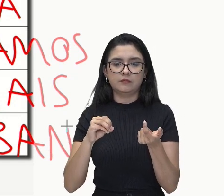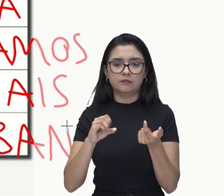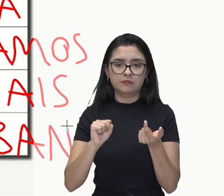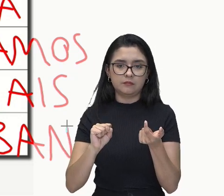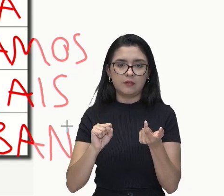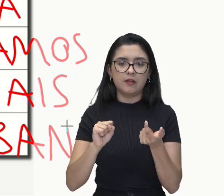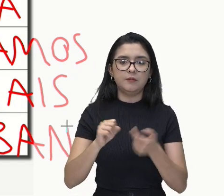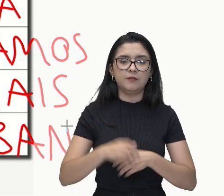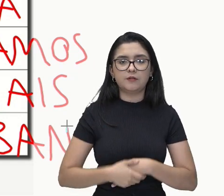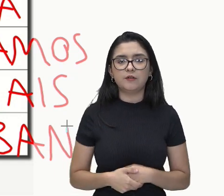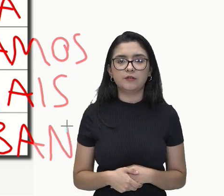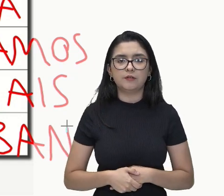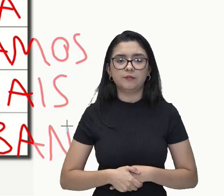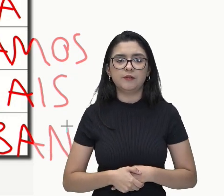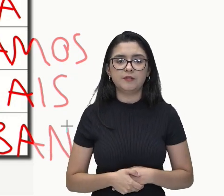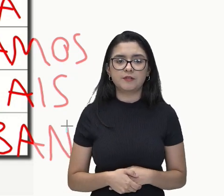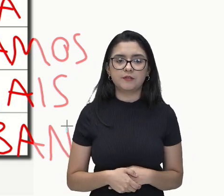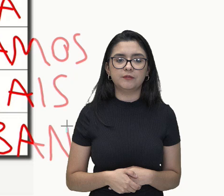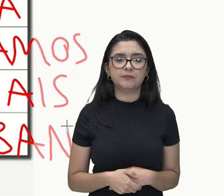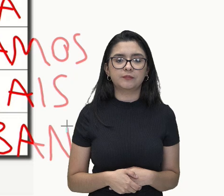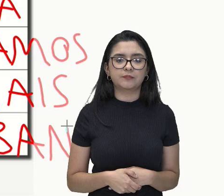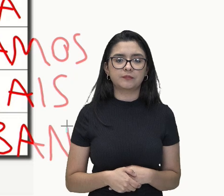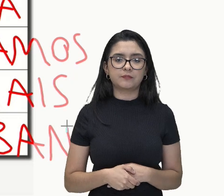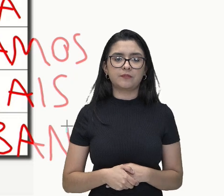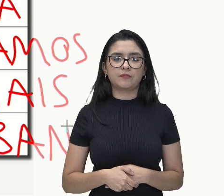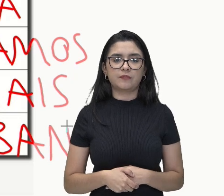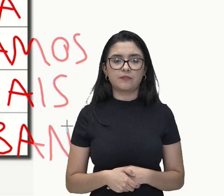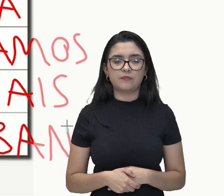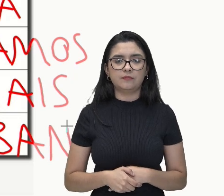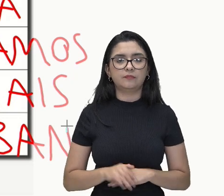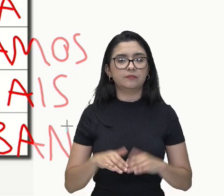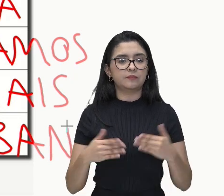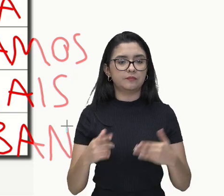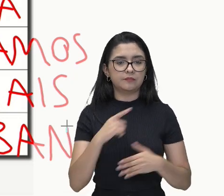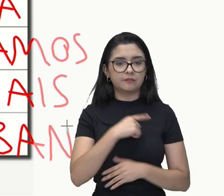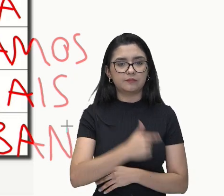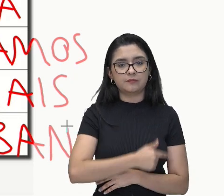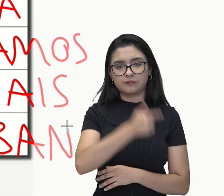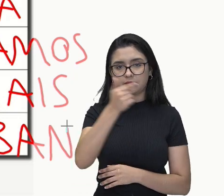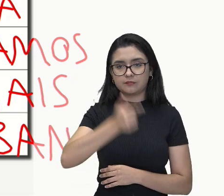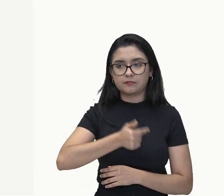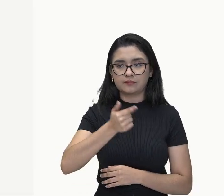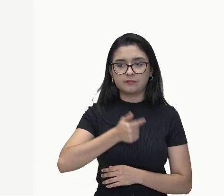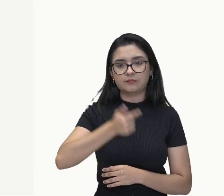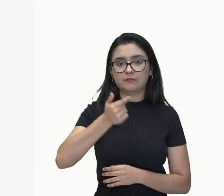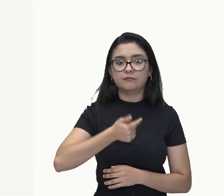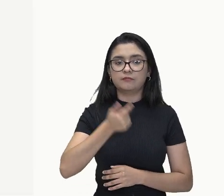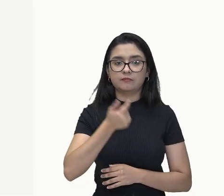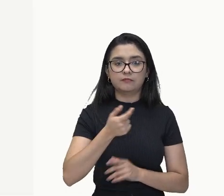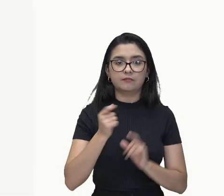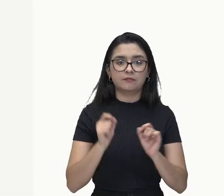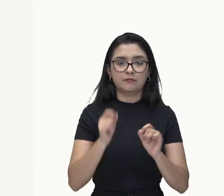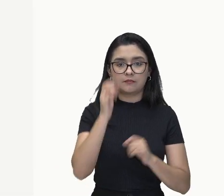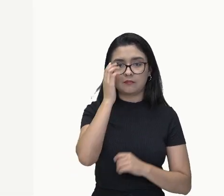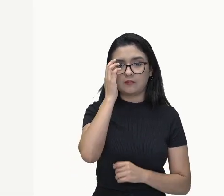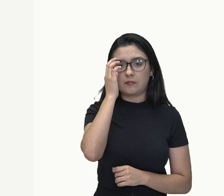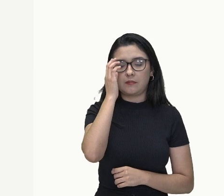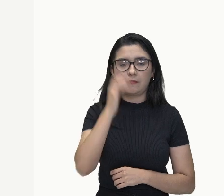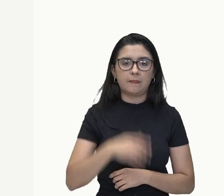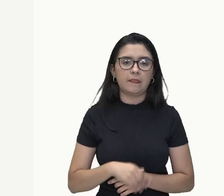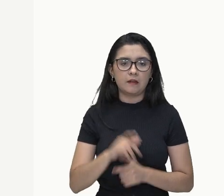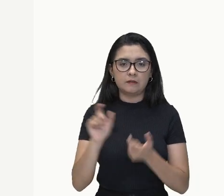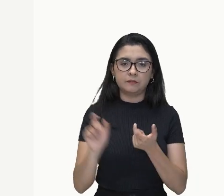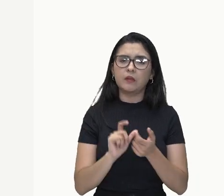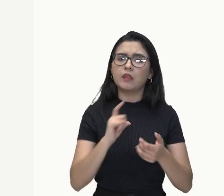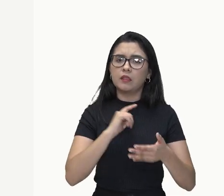né, viajar, da primeira conjugação AR. Vamos para a segunda terminação verbal? Nós temos